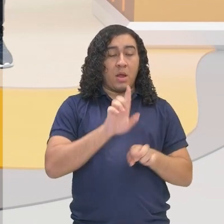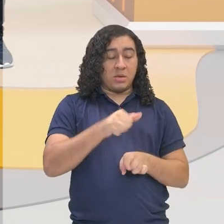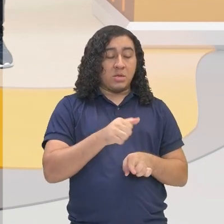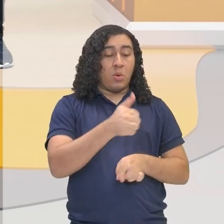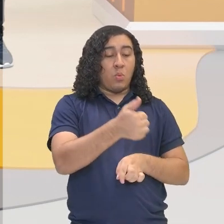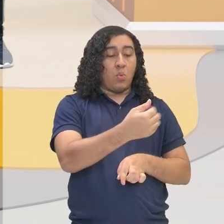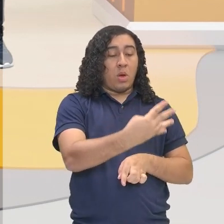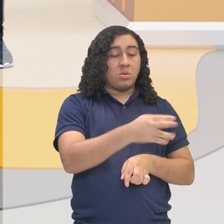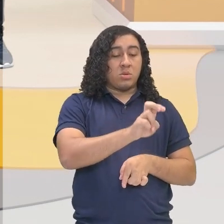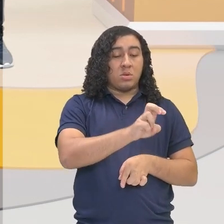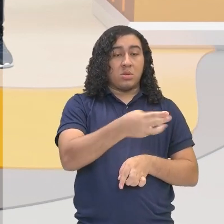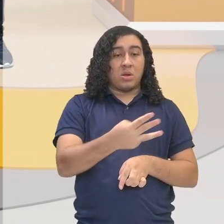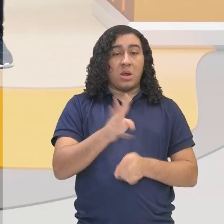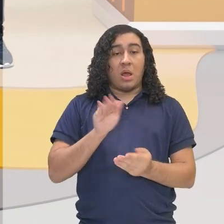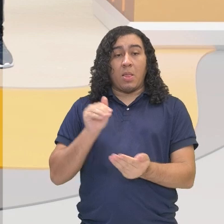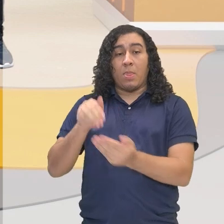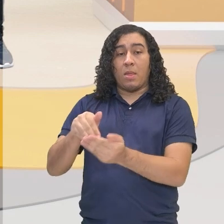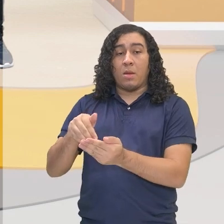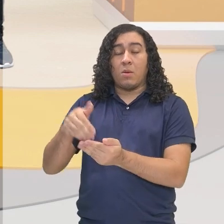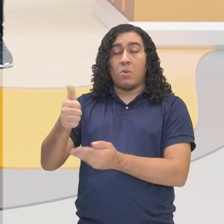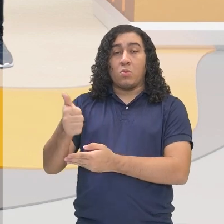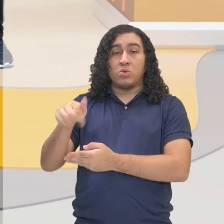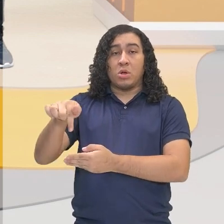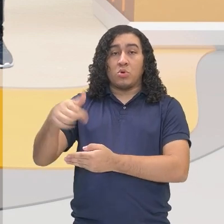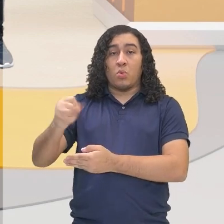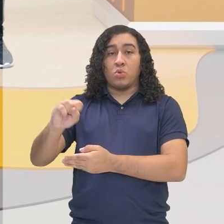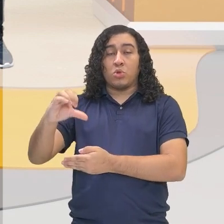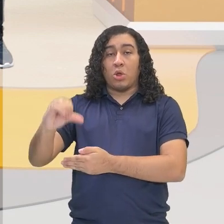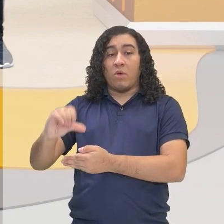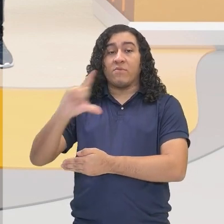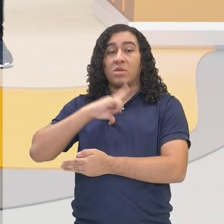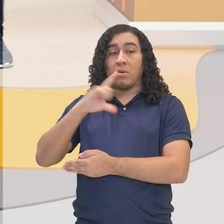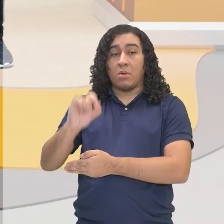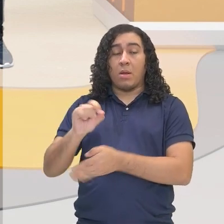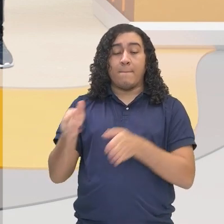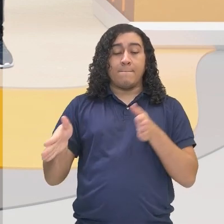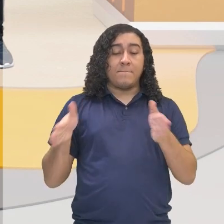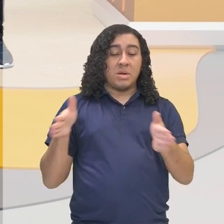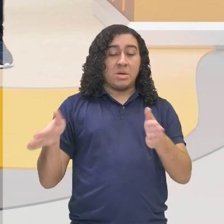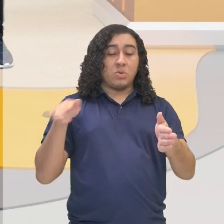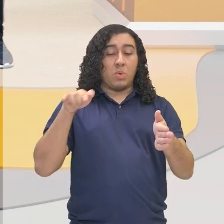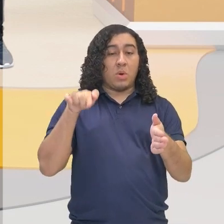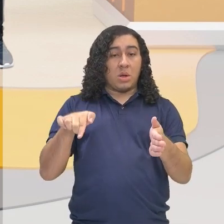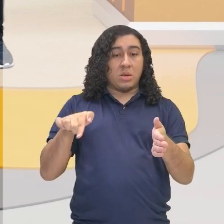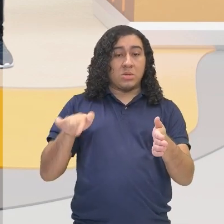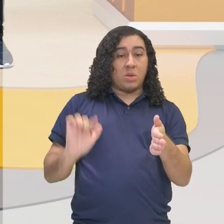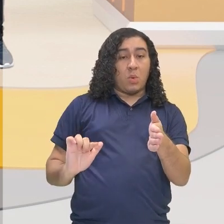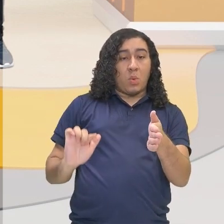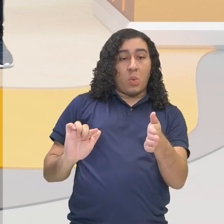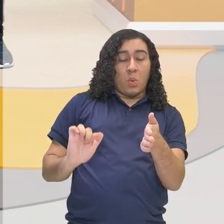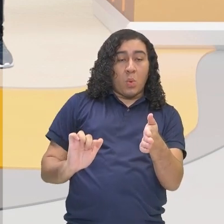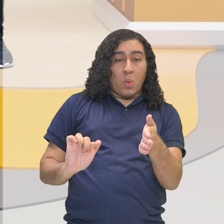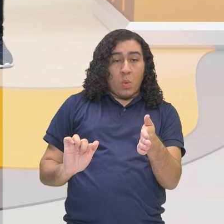1453 até 1789, você vai ter a Idade Moderna. Mas a partir de